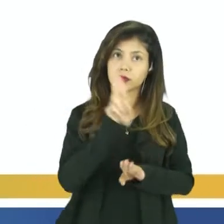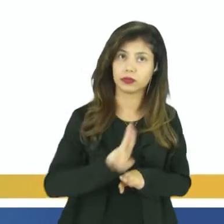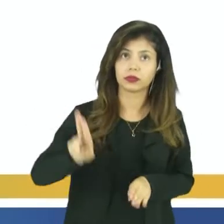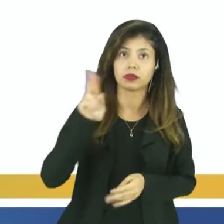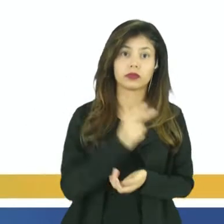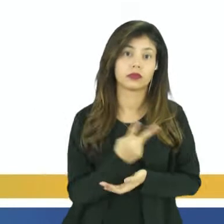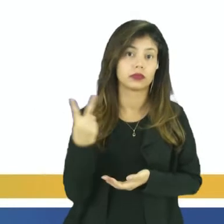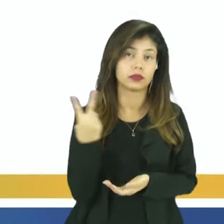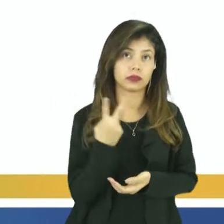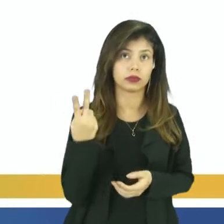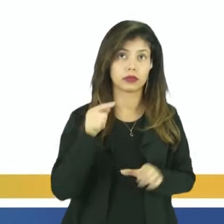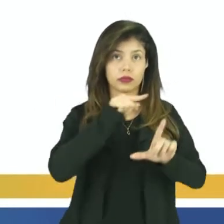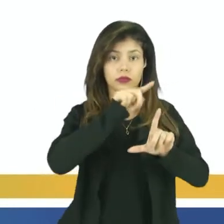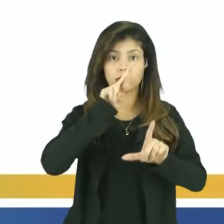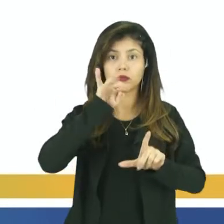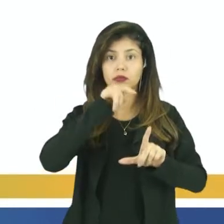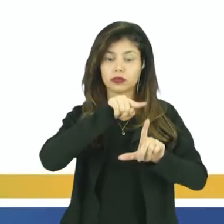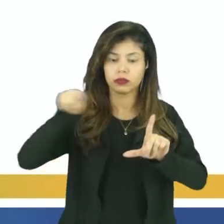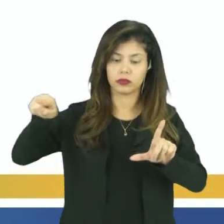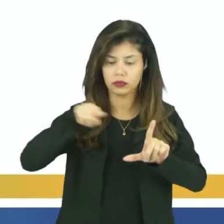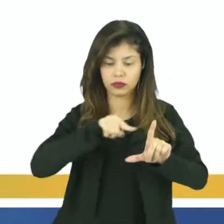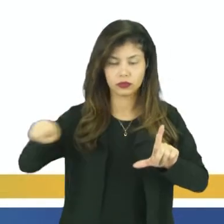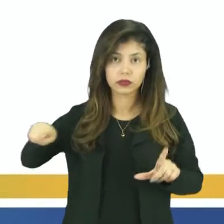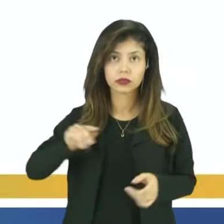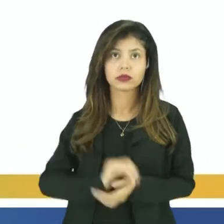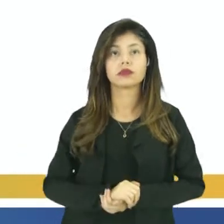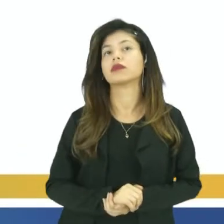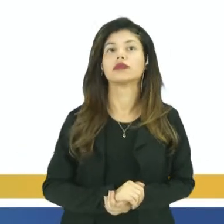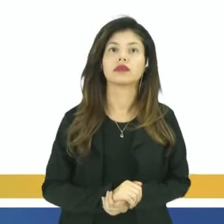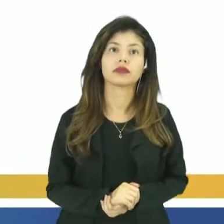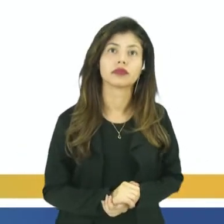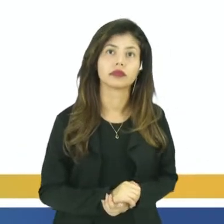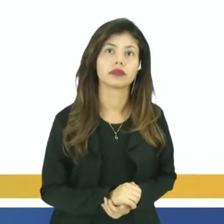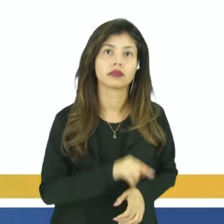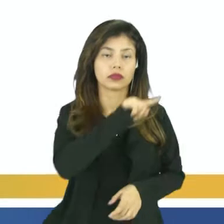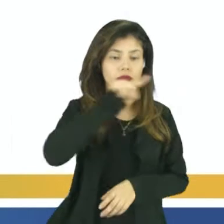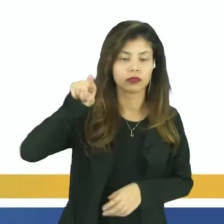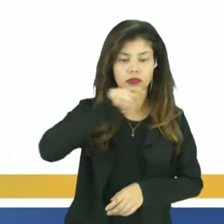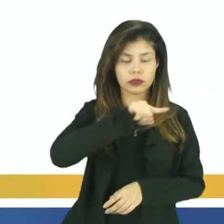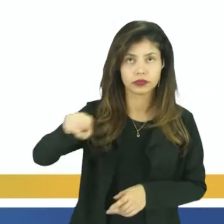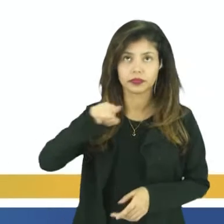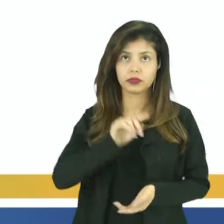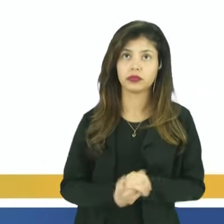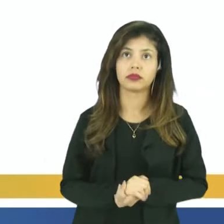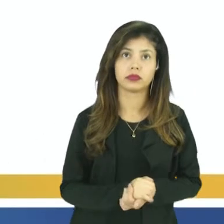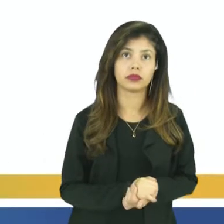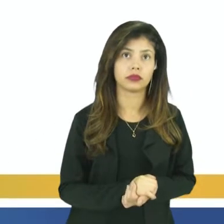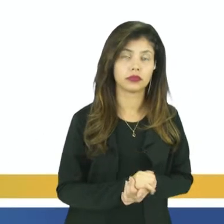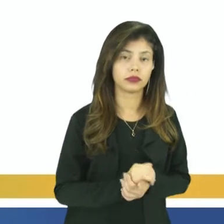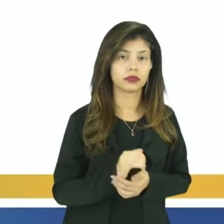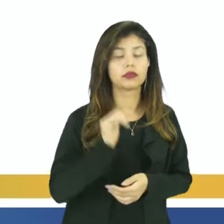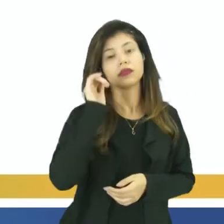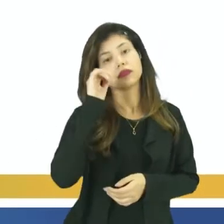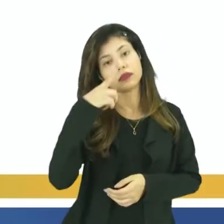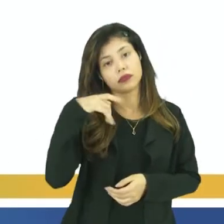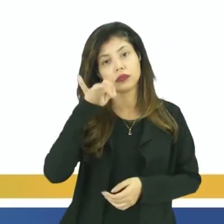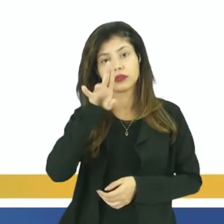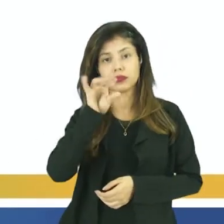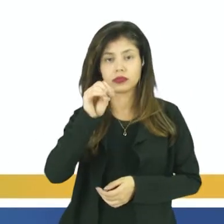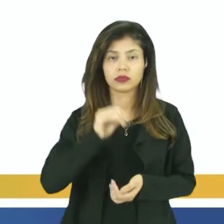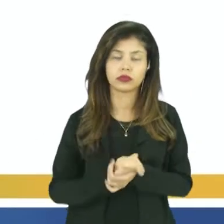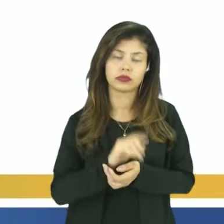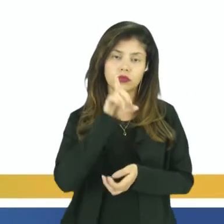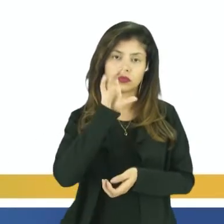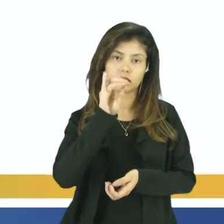de duas retas perpendiculares. As retas são os eixos das coordenadas e